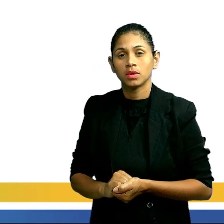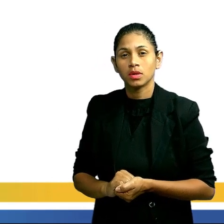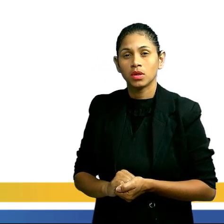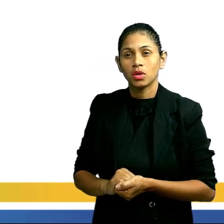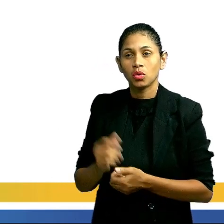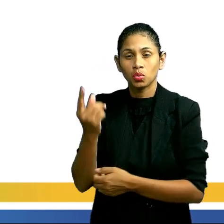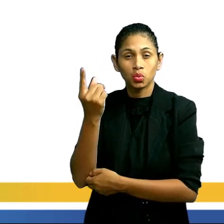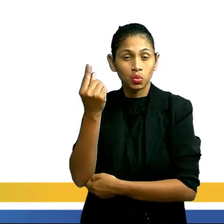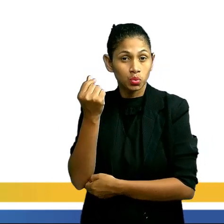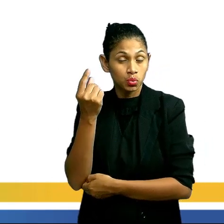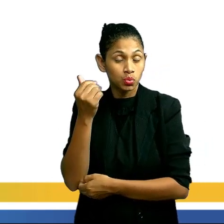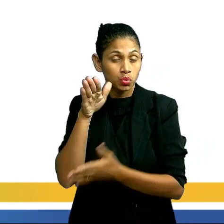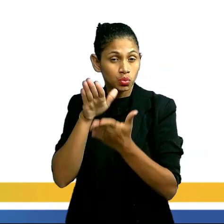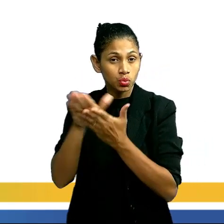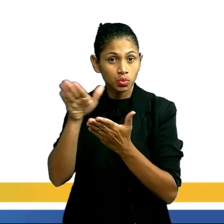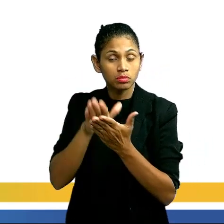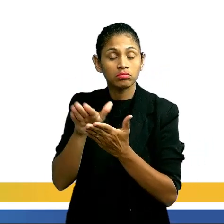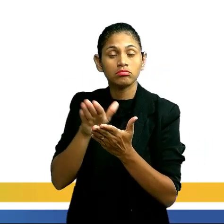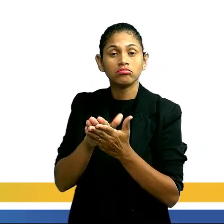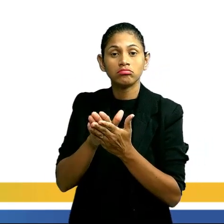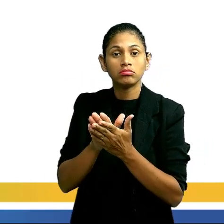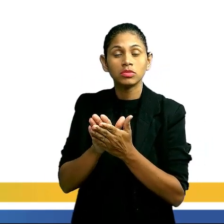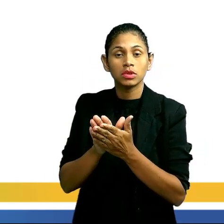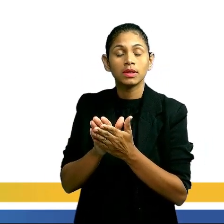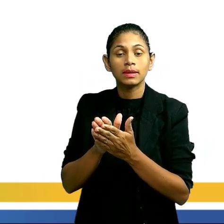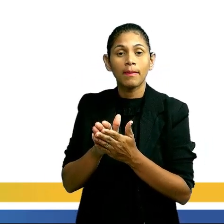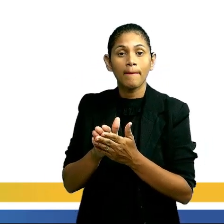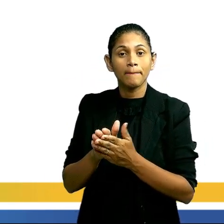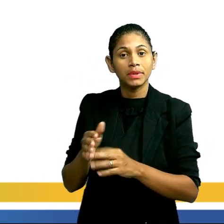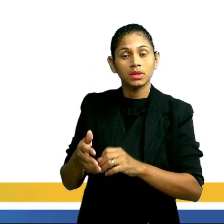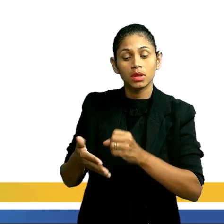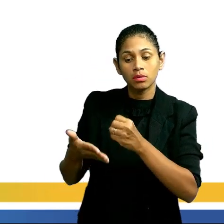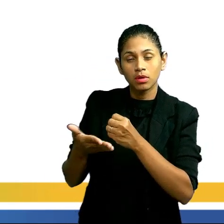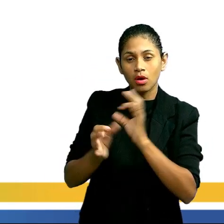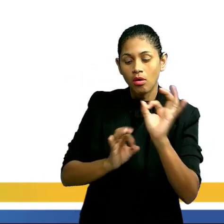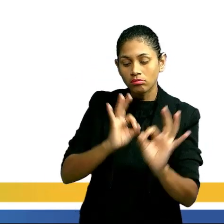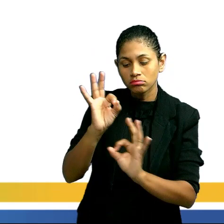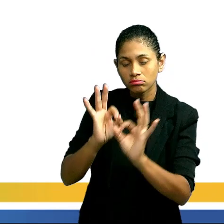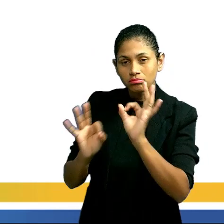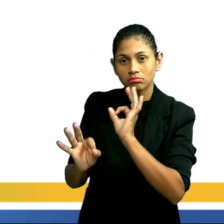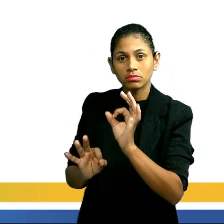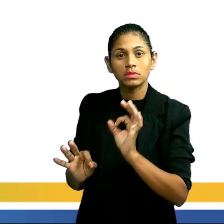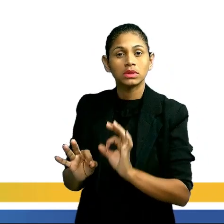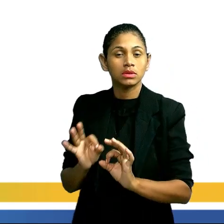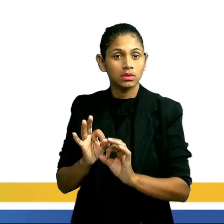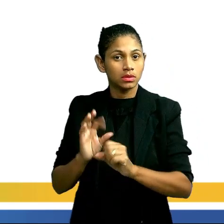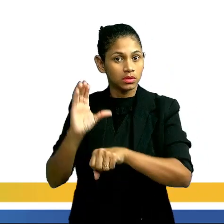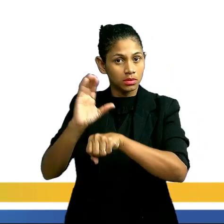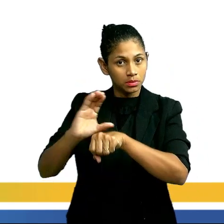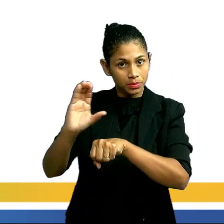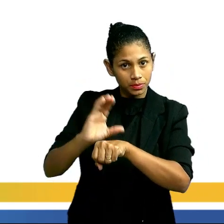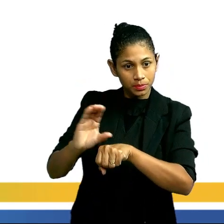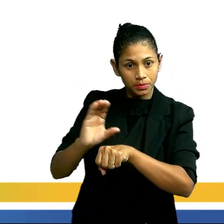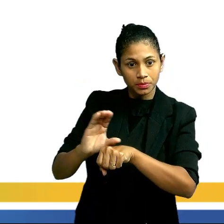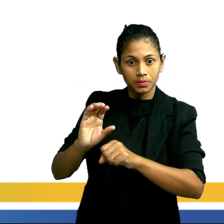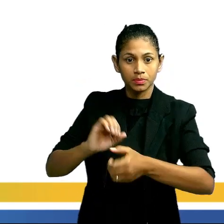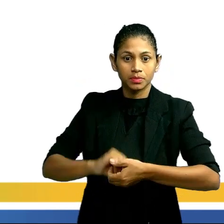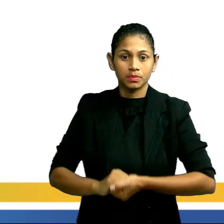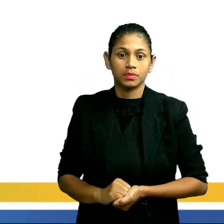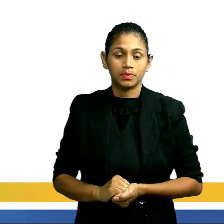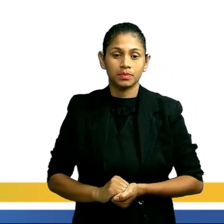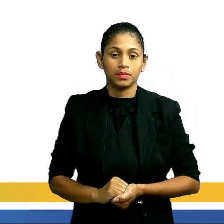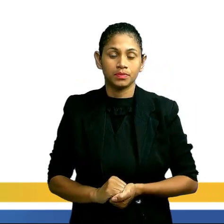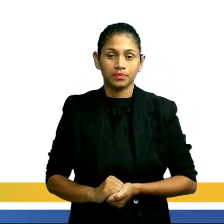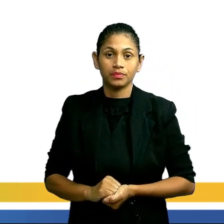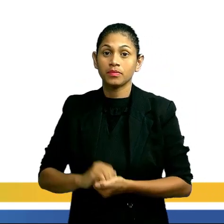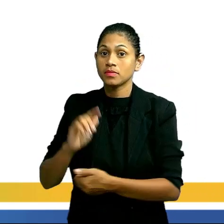tabela mostra essas despesas por fim de semana registradas no ano passado. Vamos lá.